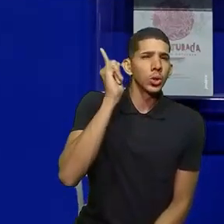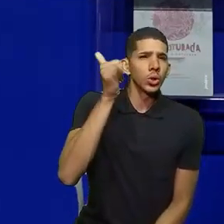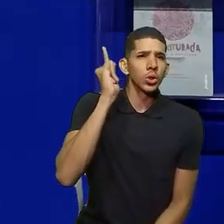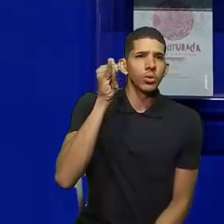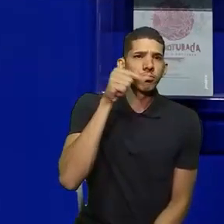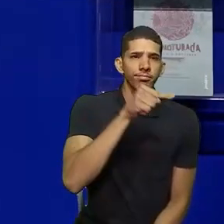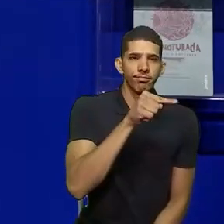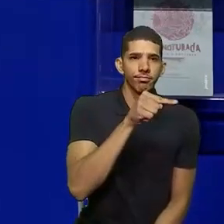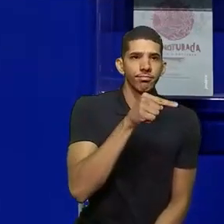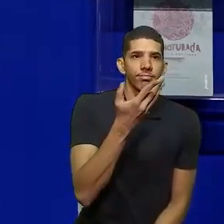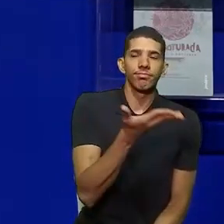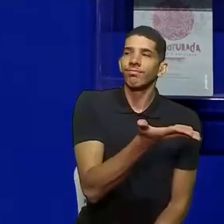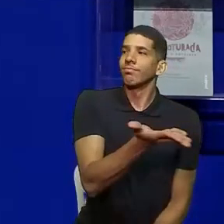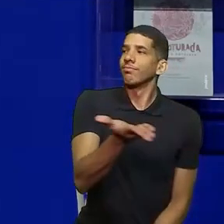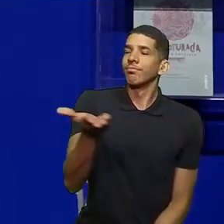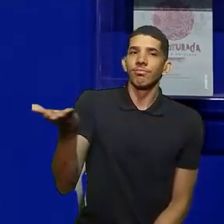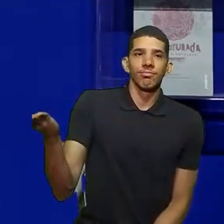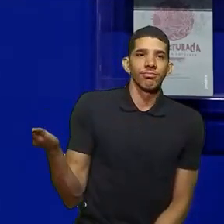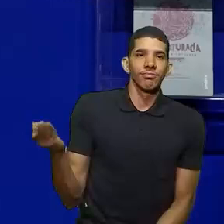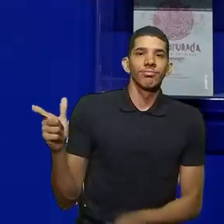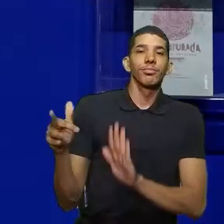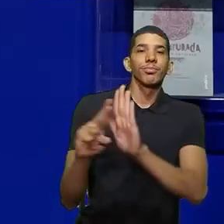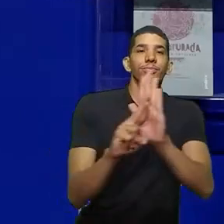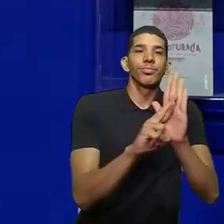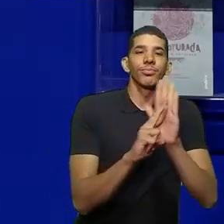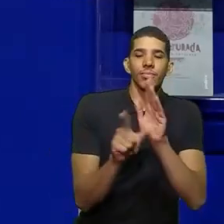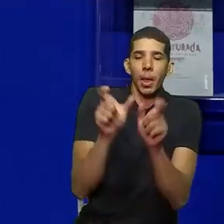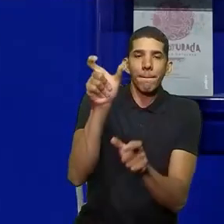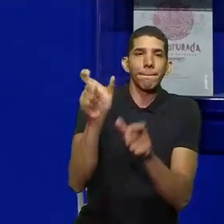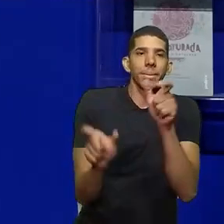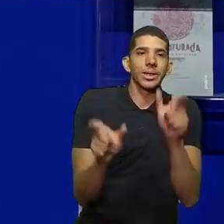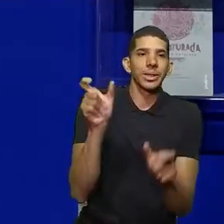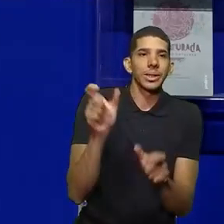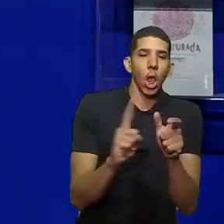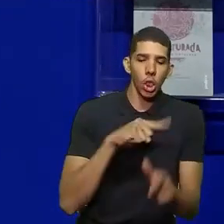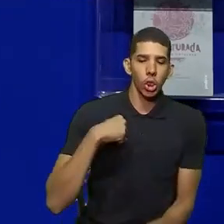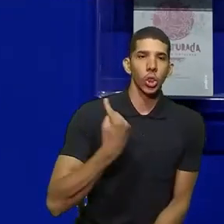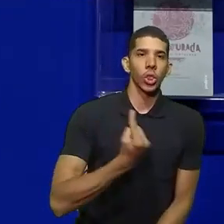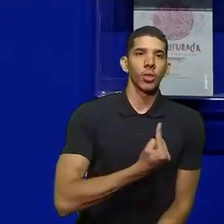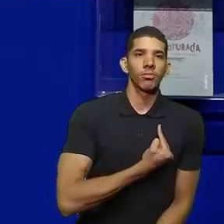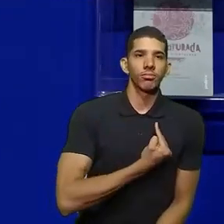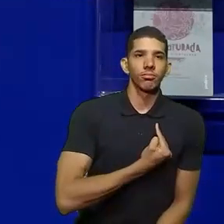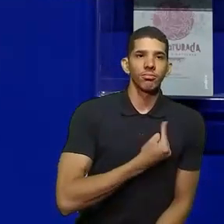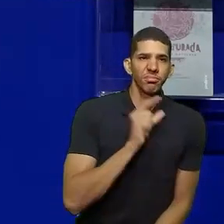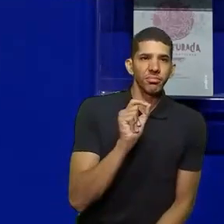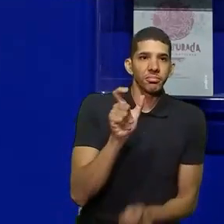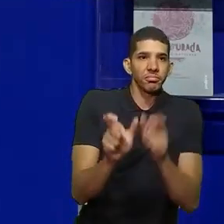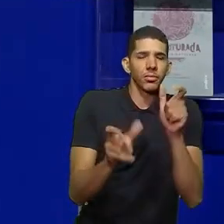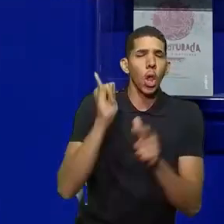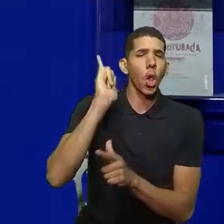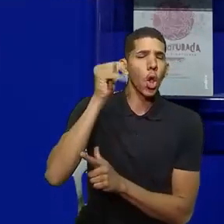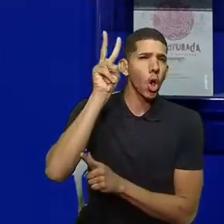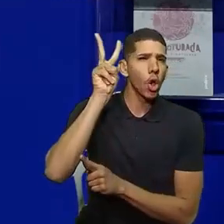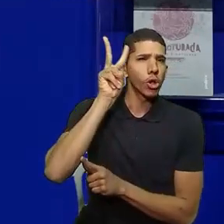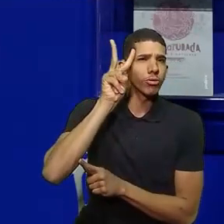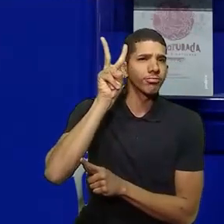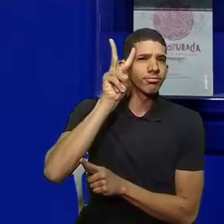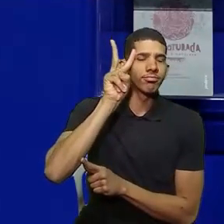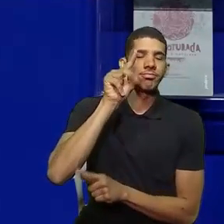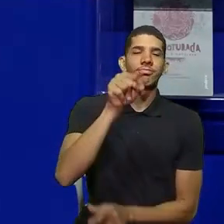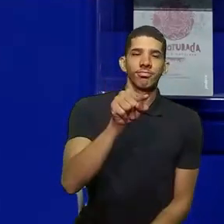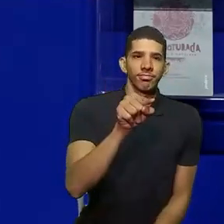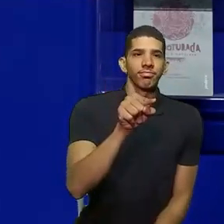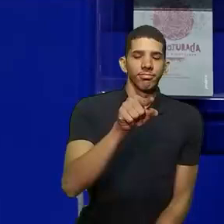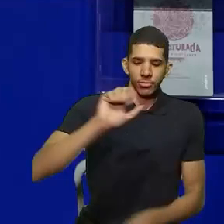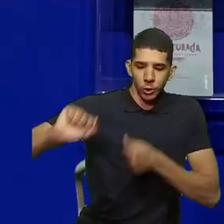história do povo, né? É a nossa história. Então, o Piúba estava lá. Ele